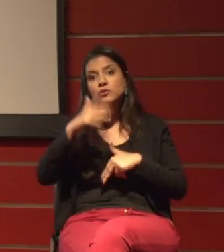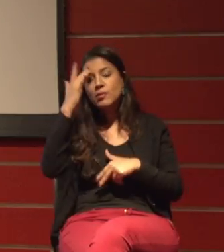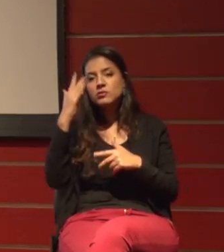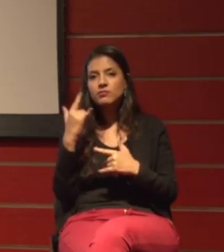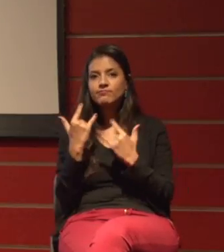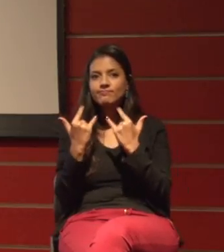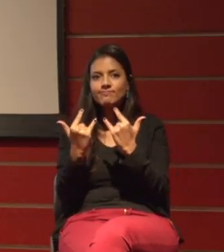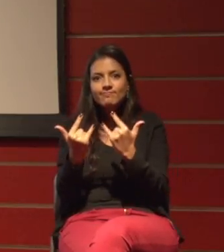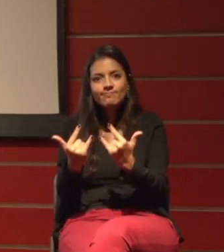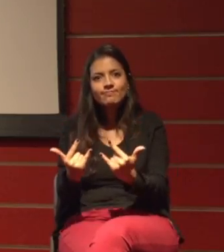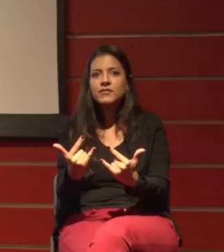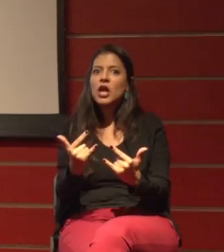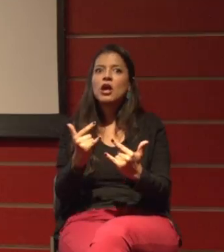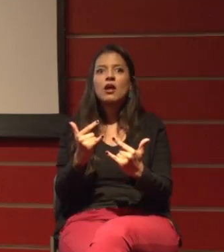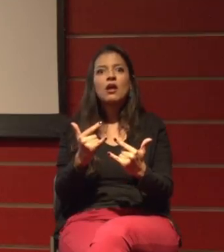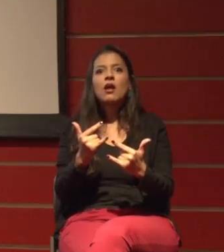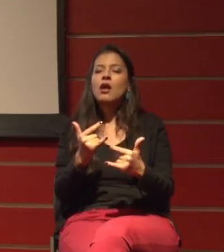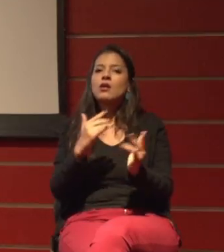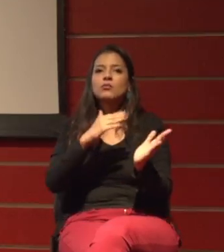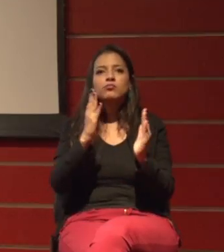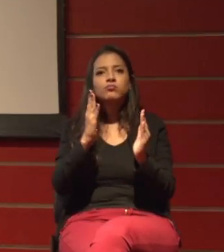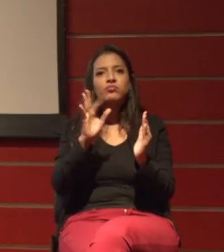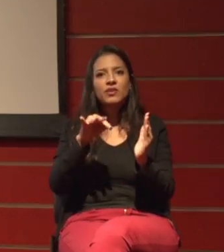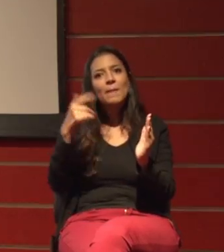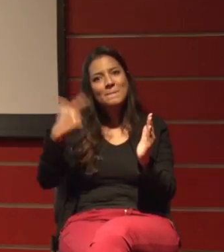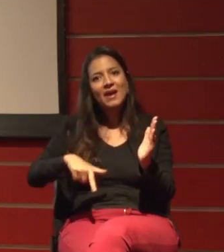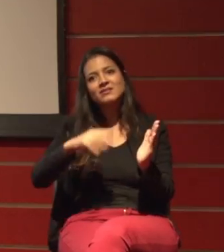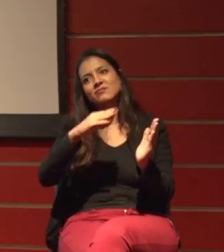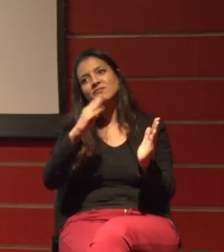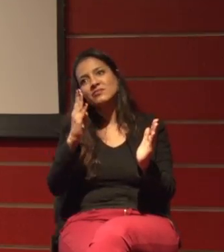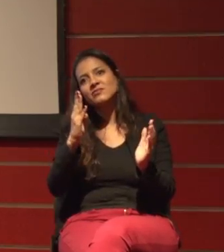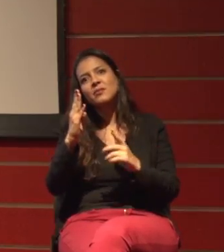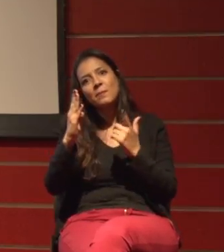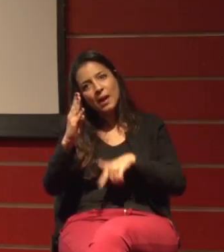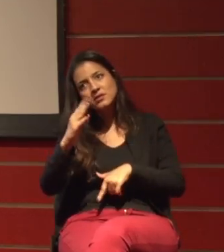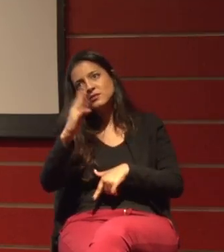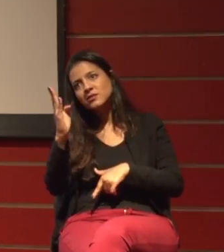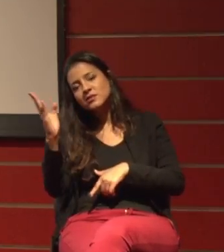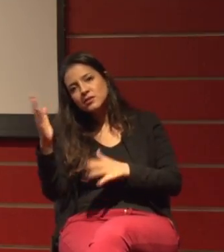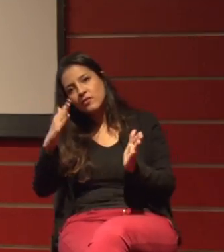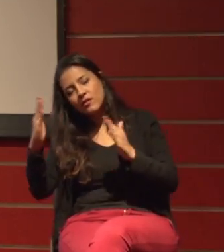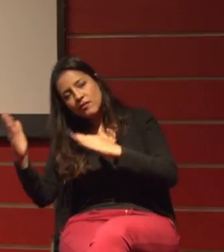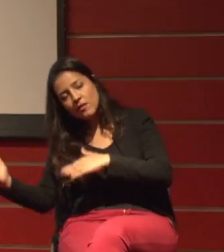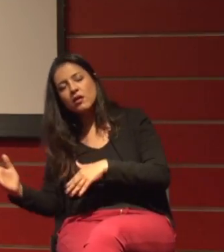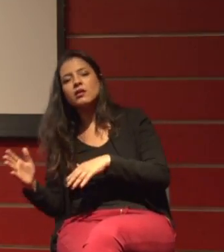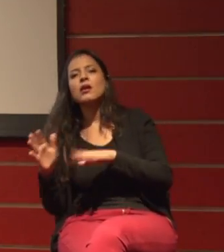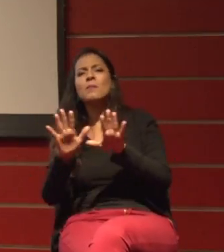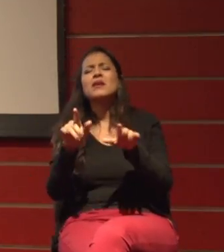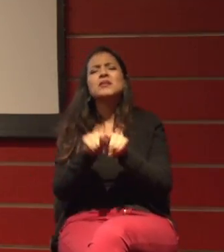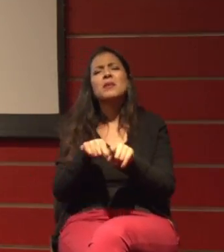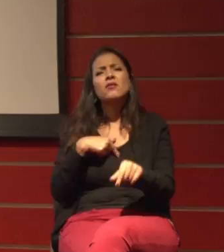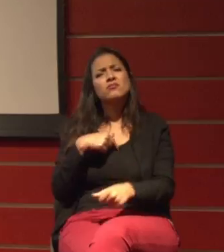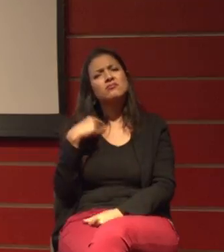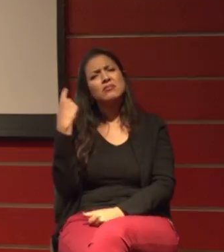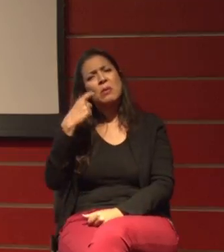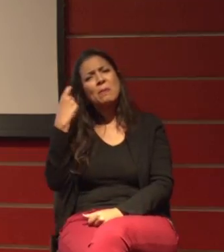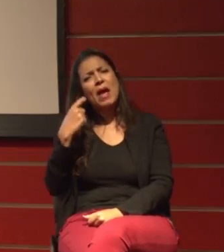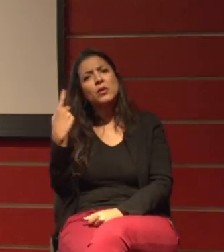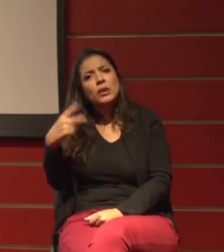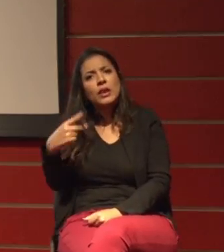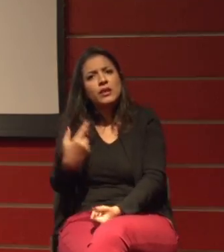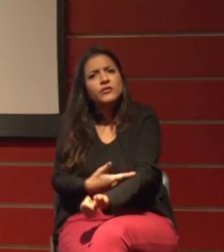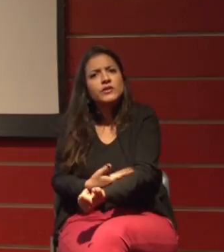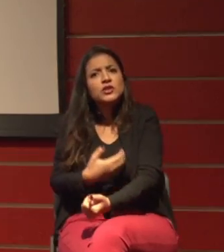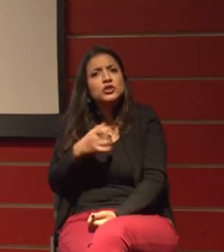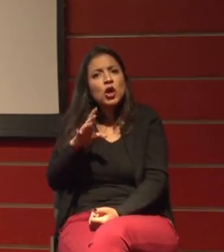a irem de um capítulo pro outro mas também me preocupa o vício da do telespectador e do espectador nessa